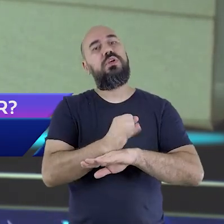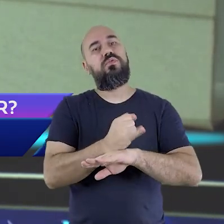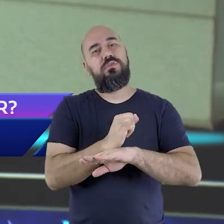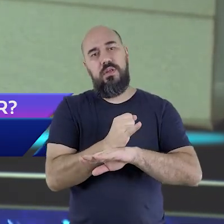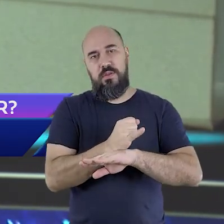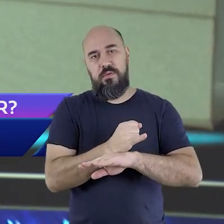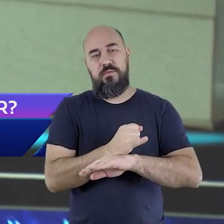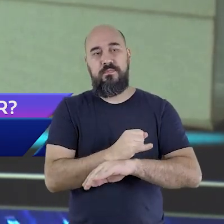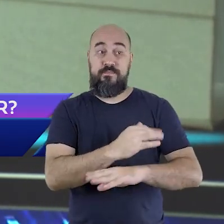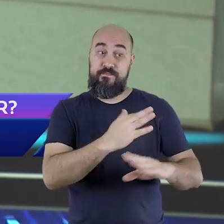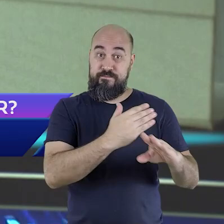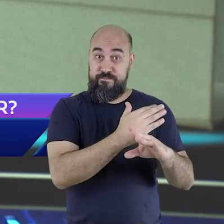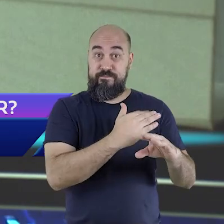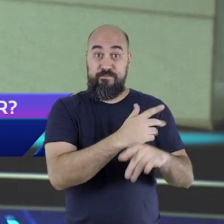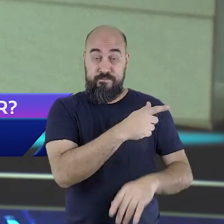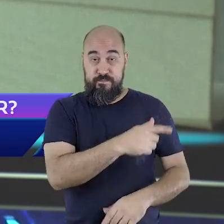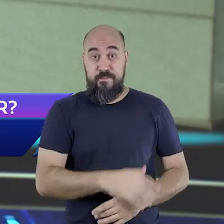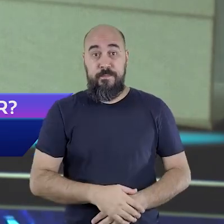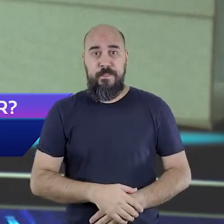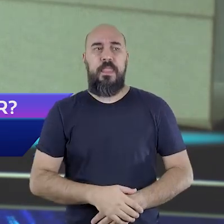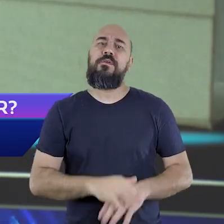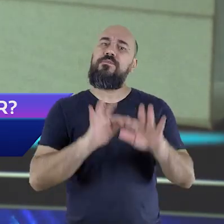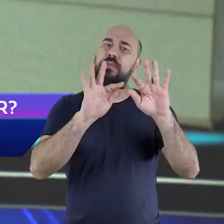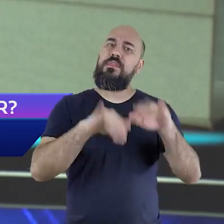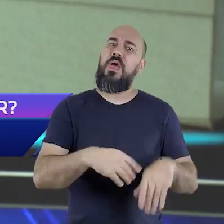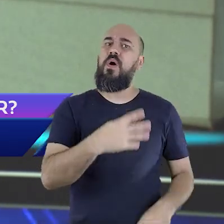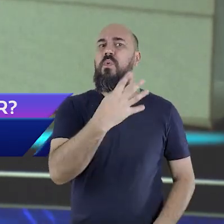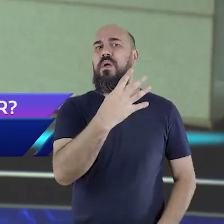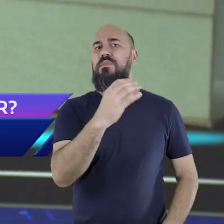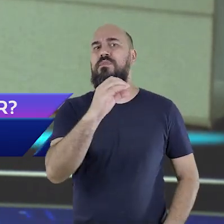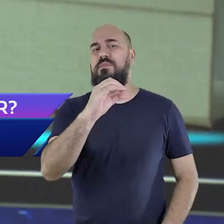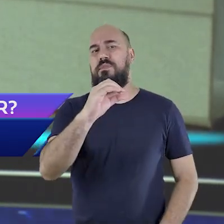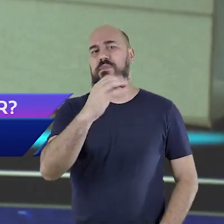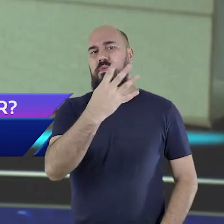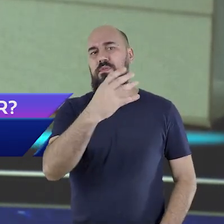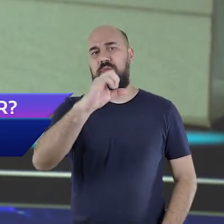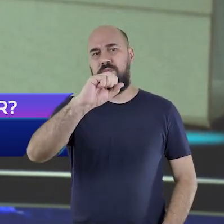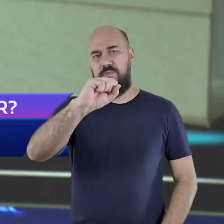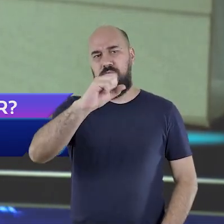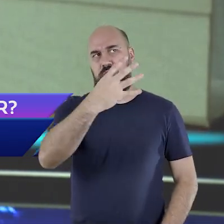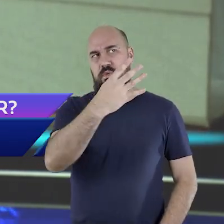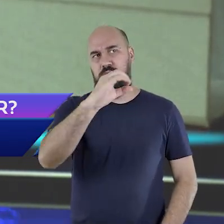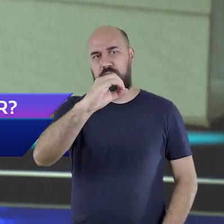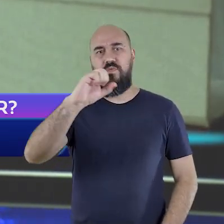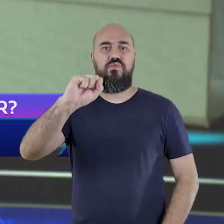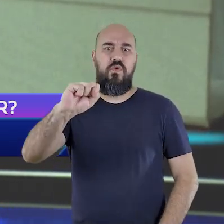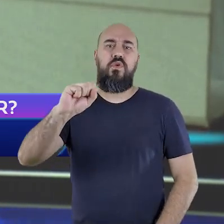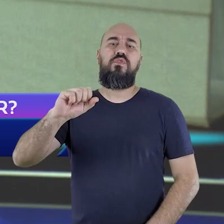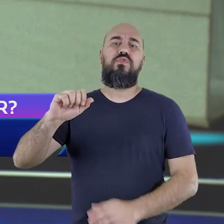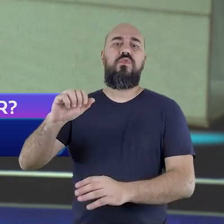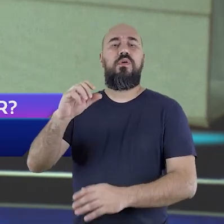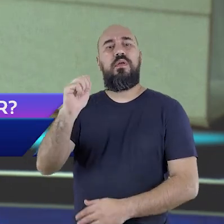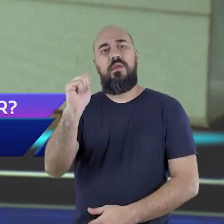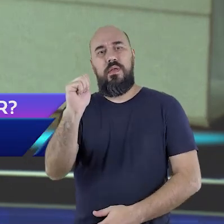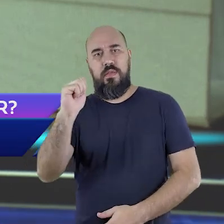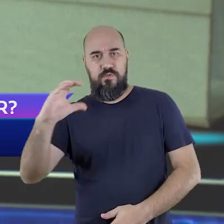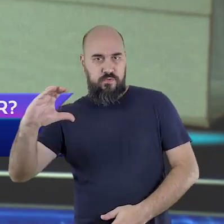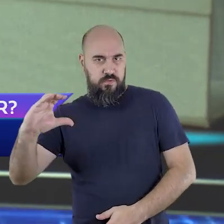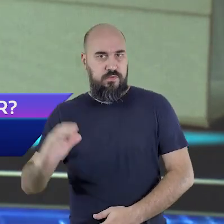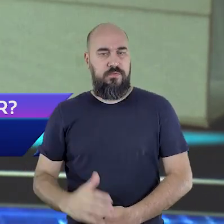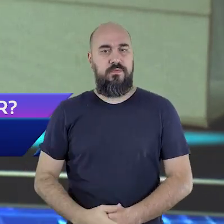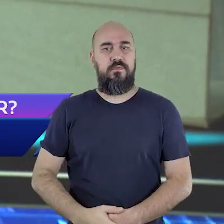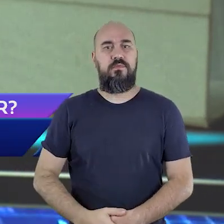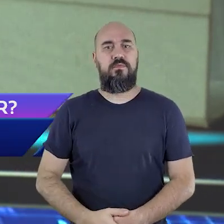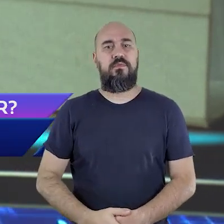de Jerusalém, que terminou no ano 408 a.C. As 62